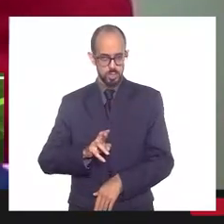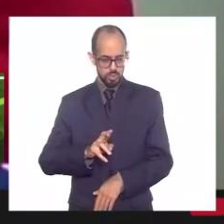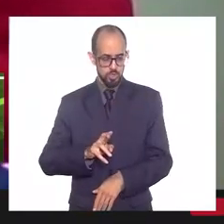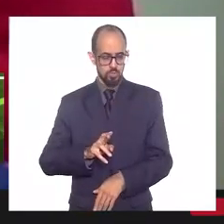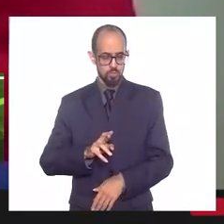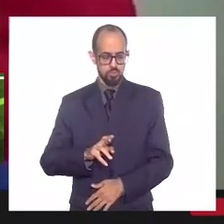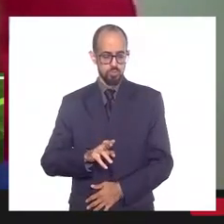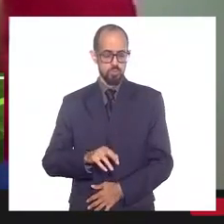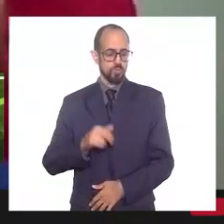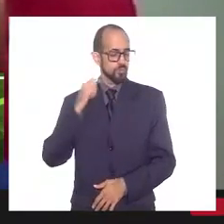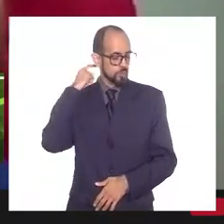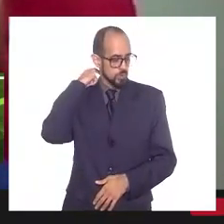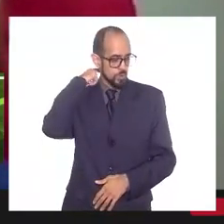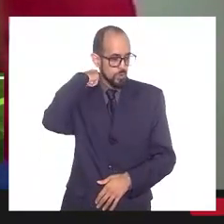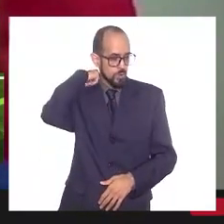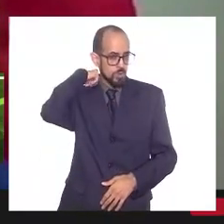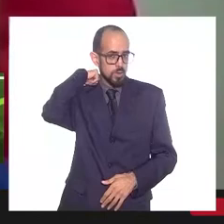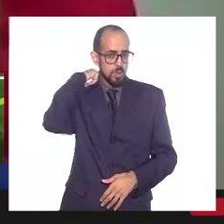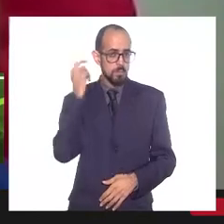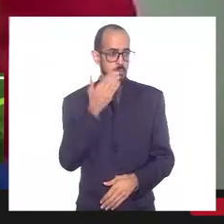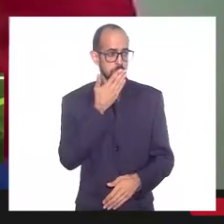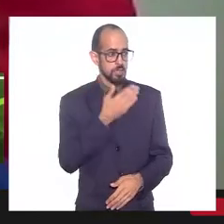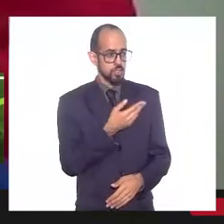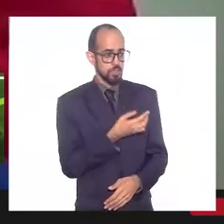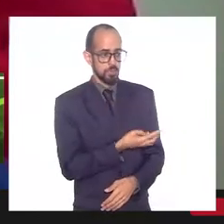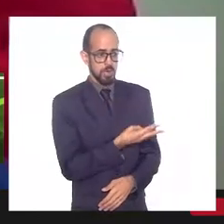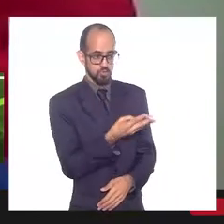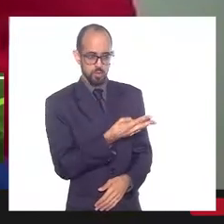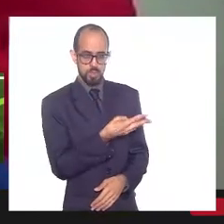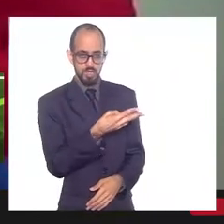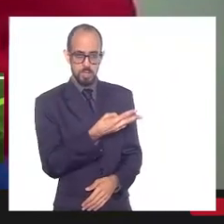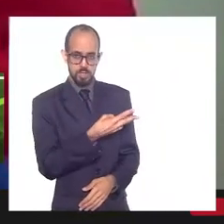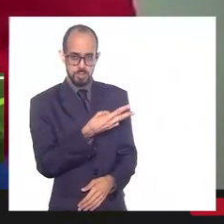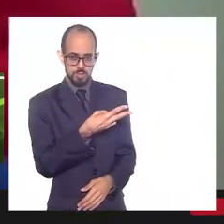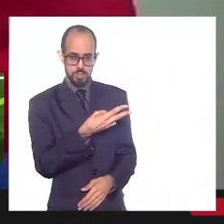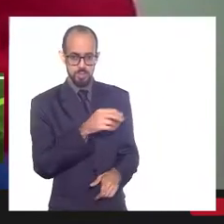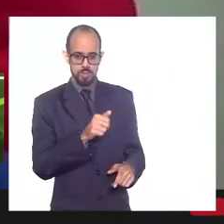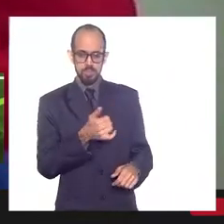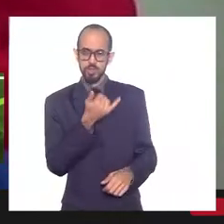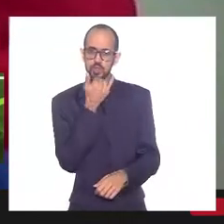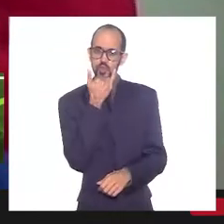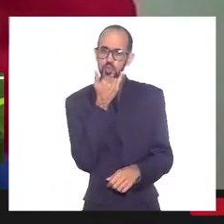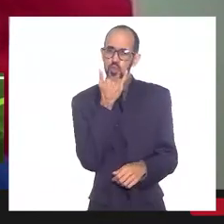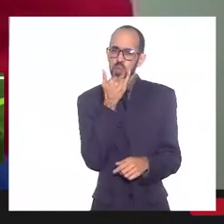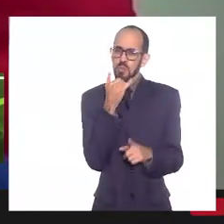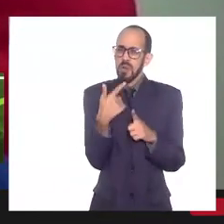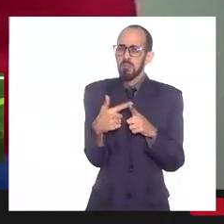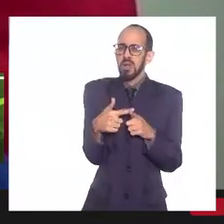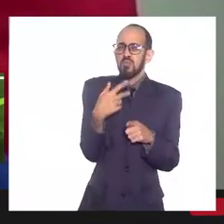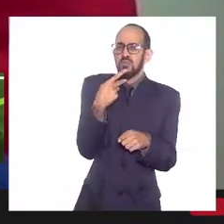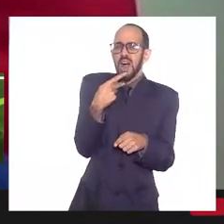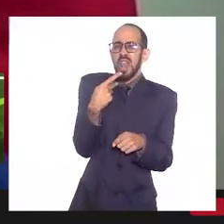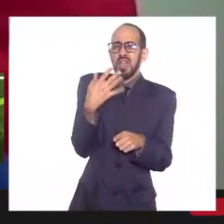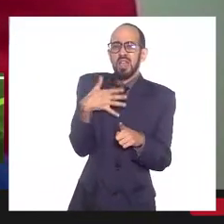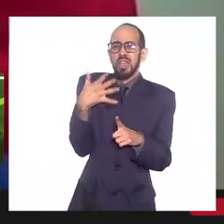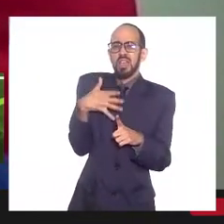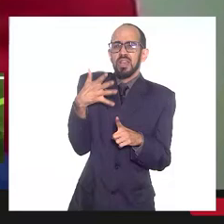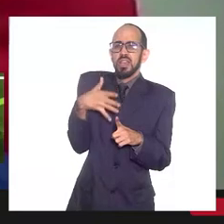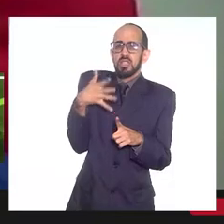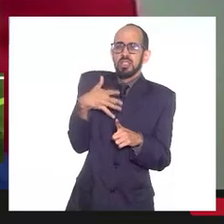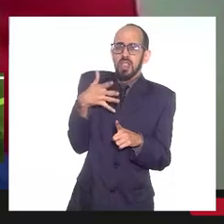então pedindo aí a cada um por conta pediu desculpa se falei demais mas